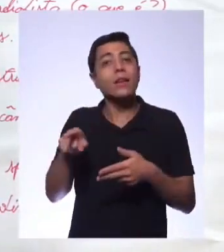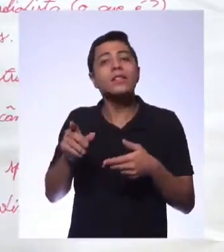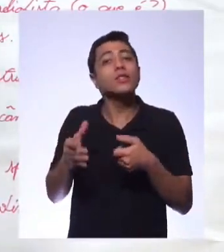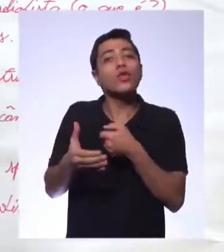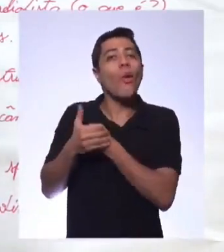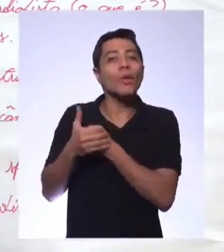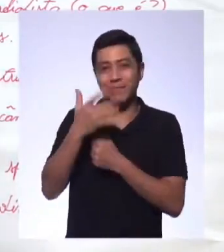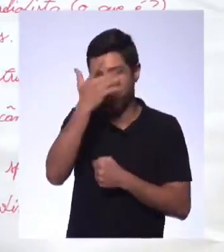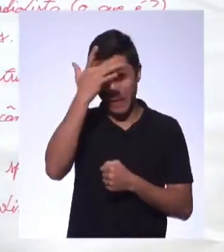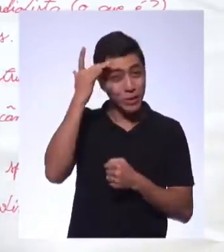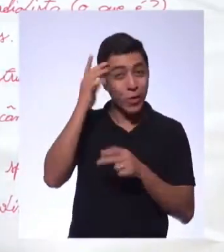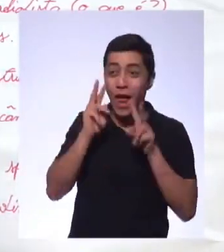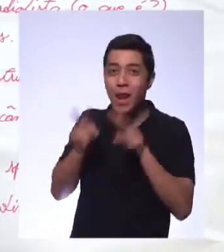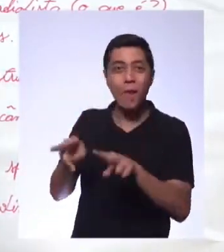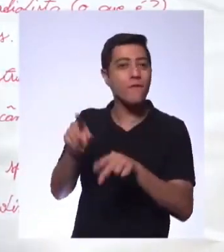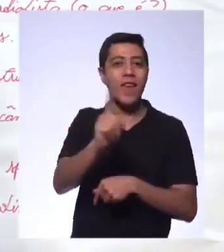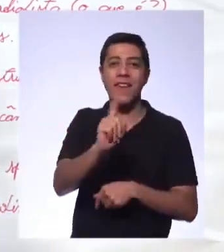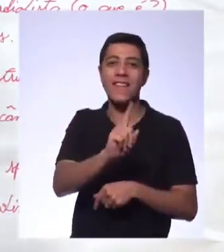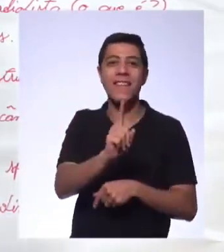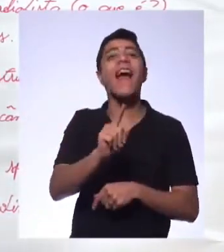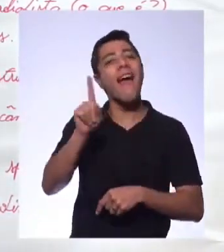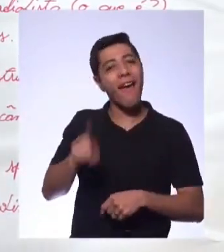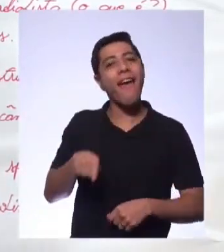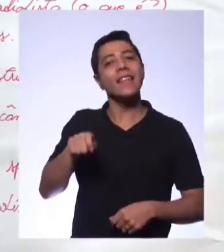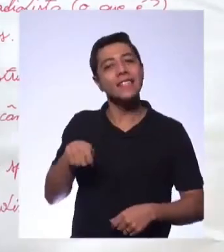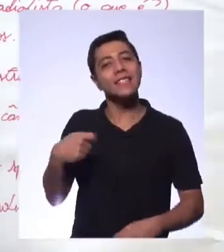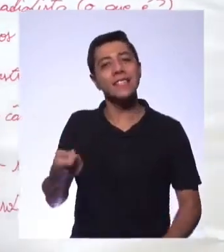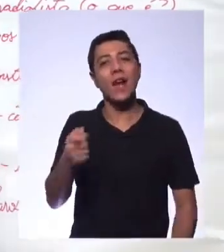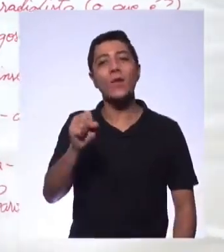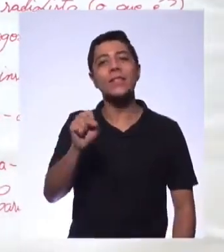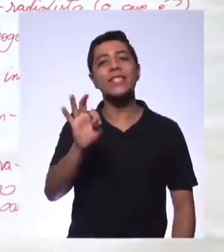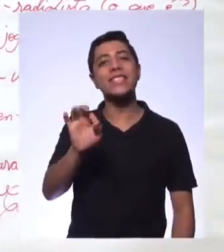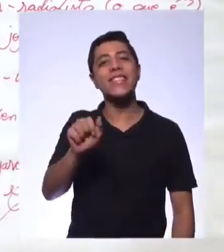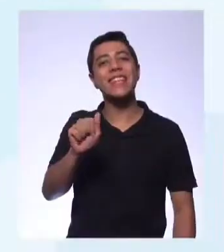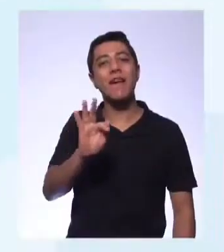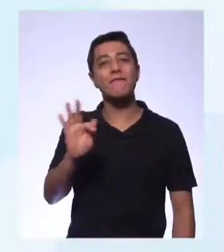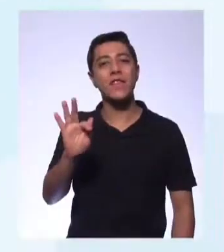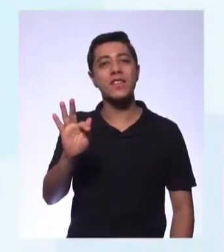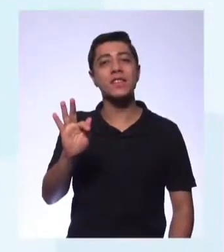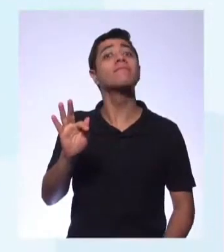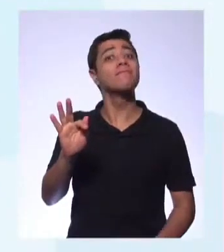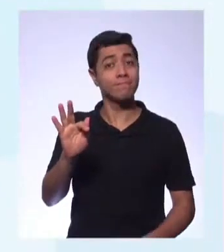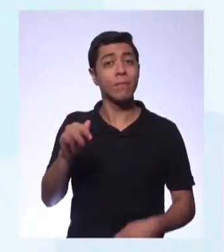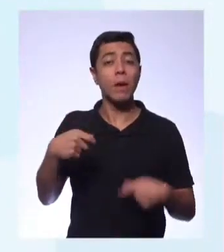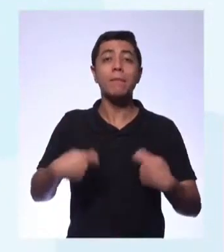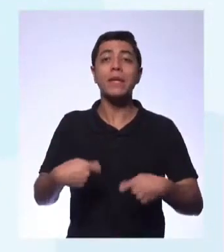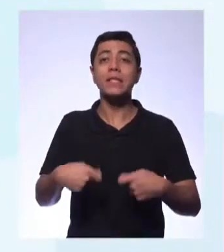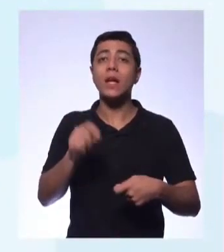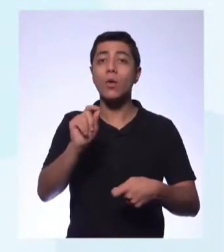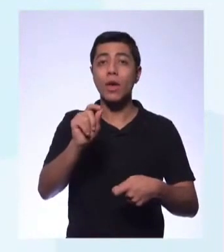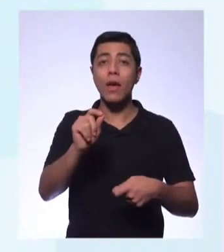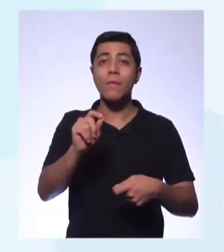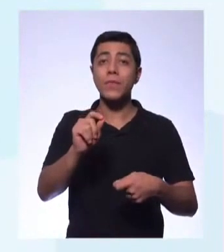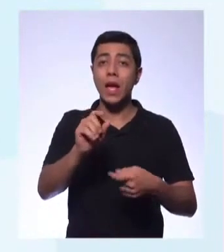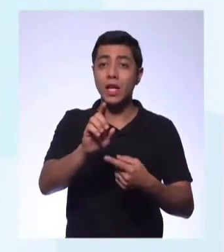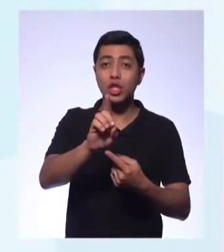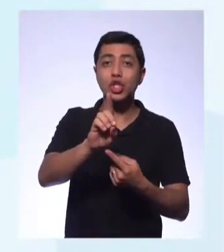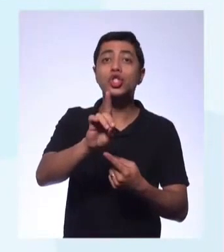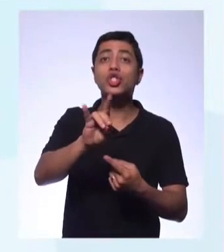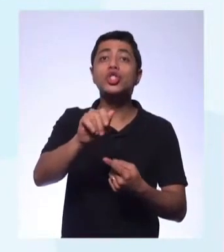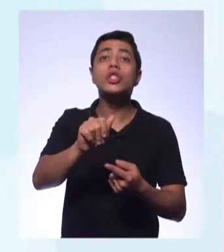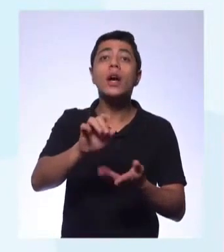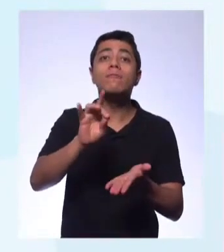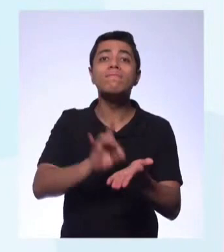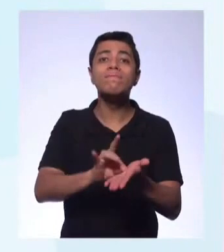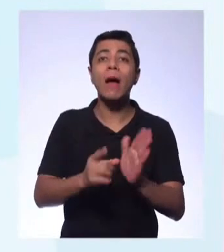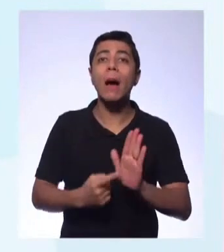tá? Então, dessa forma, gente, uma das primeiras medidas a serem adotadas é a seleção com bastante antecedência de uma data viável, né?